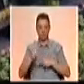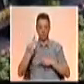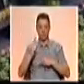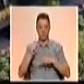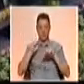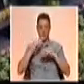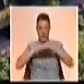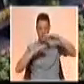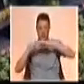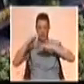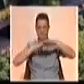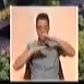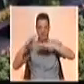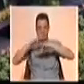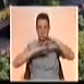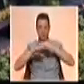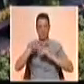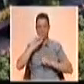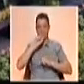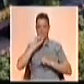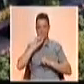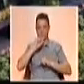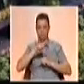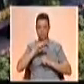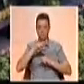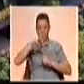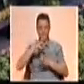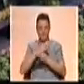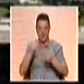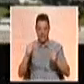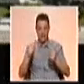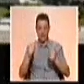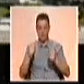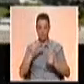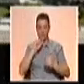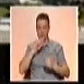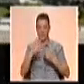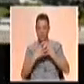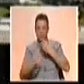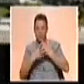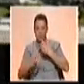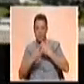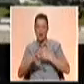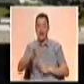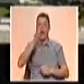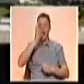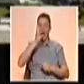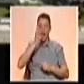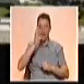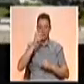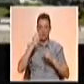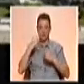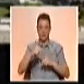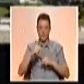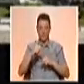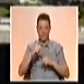São camadas de substrato que permitem, ou camadas de materiais que permitem reter a água. São camadas de